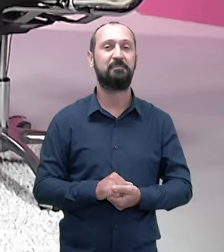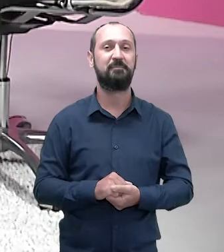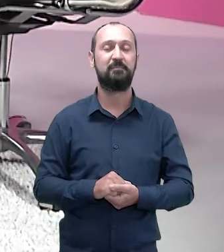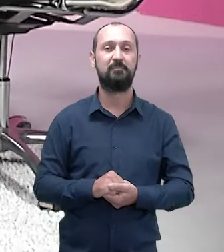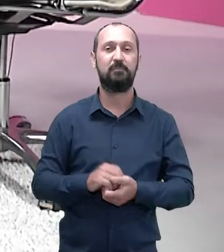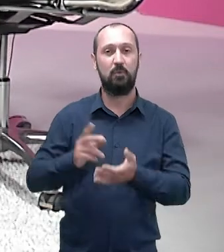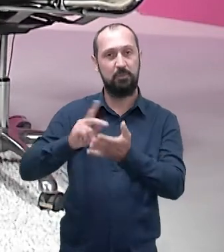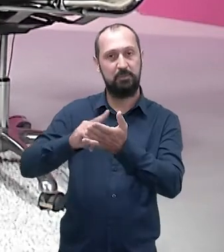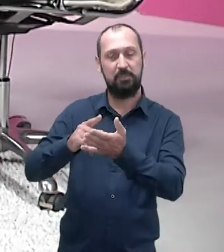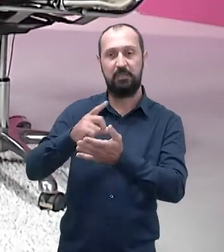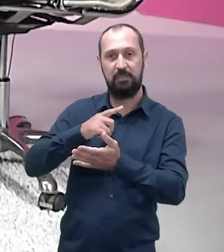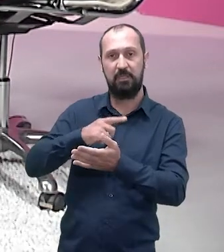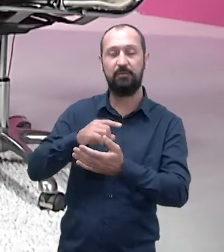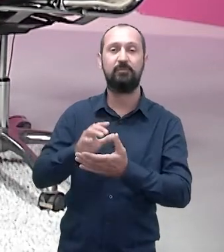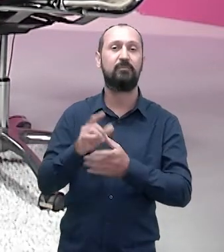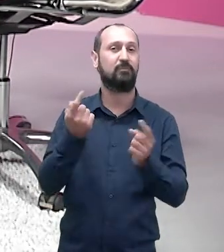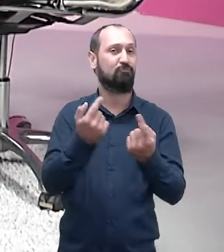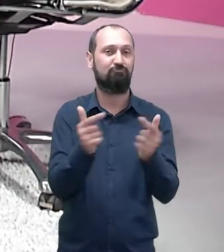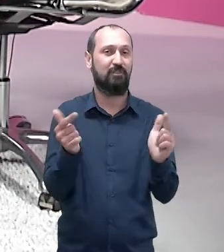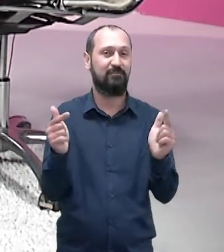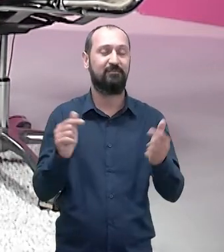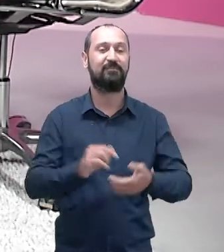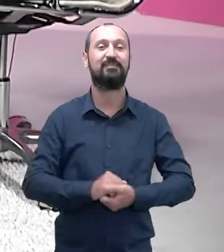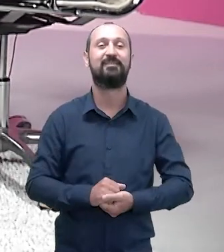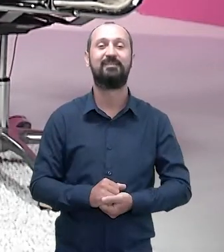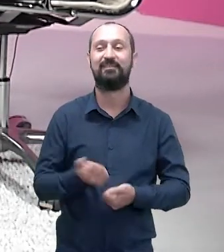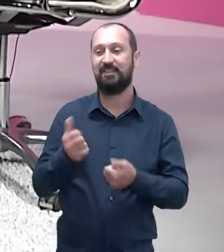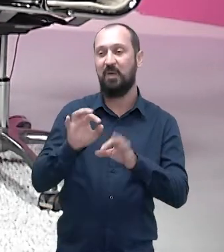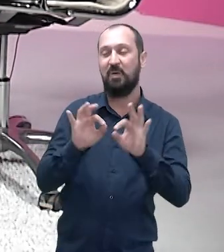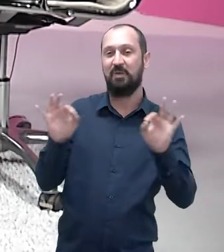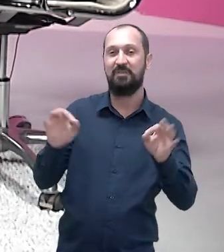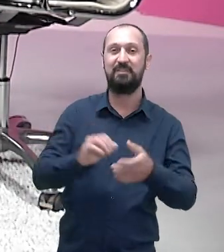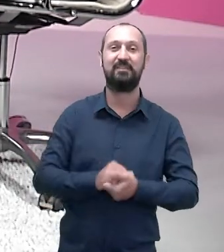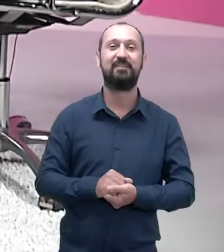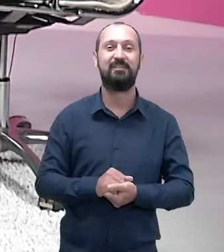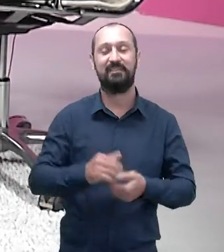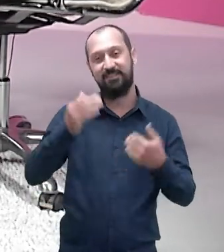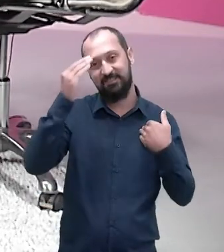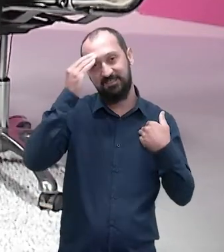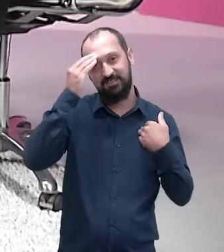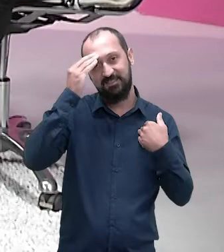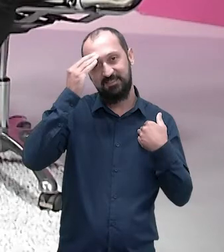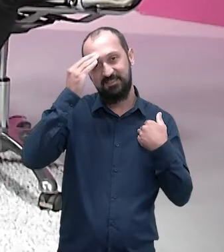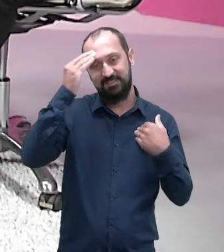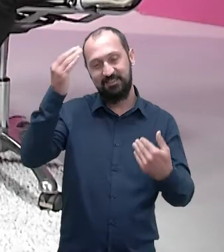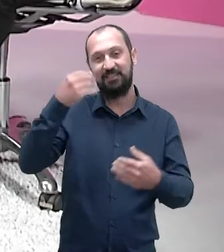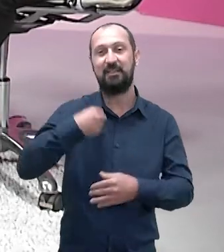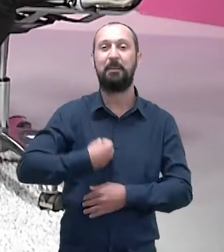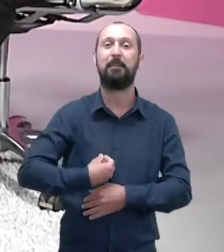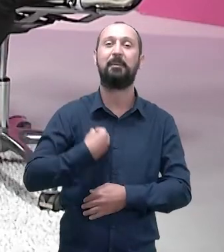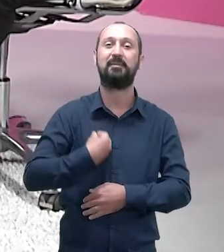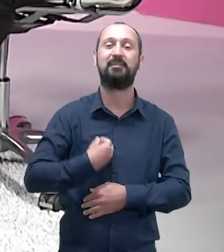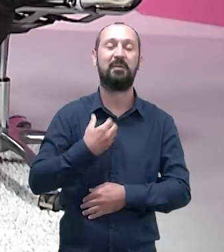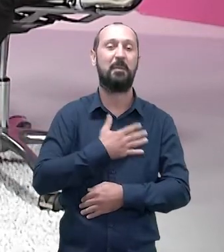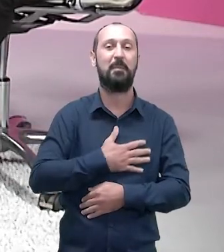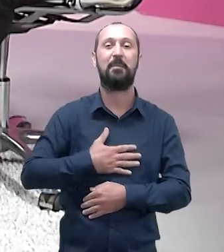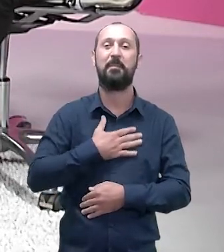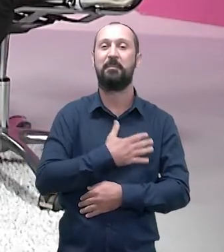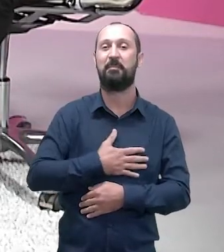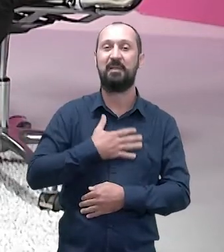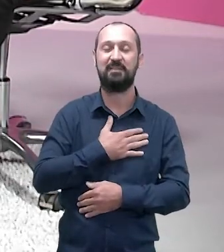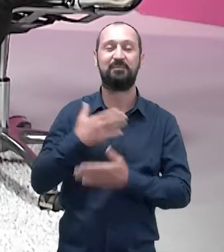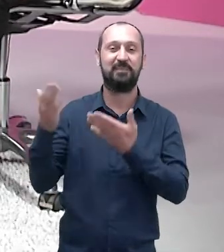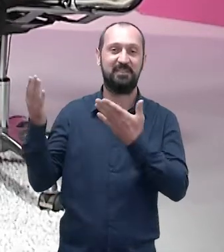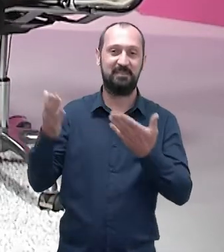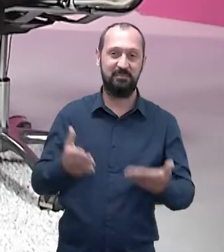rodrigo.armoa.com.br. O sindicato possui ou não? O sindicato eu não. Não? Tá joia, Rodrigo. Obrigada por ter participado do nosso programa. Foi um